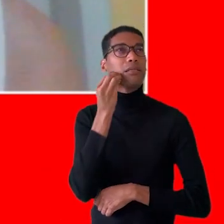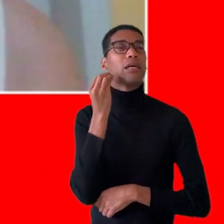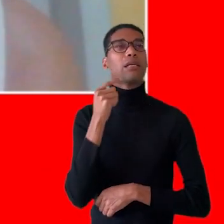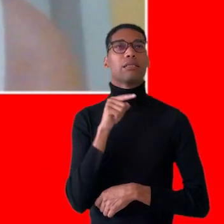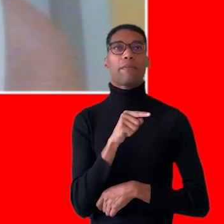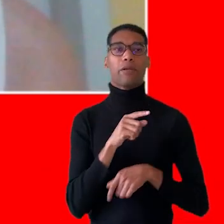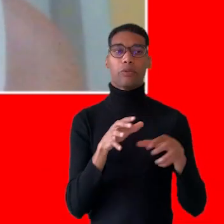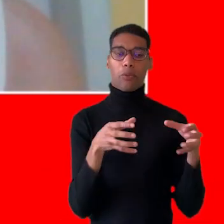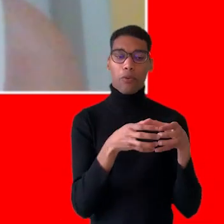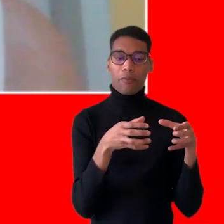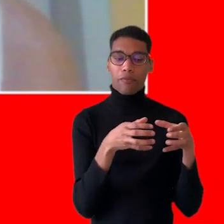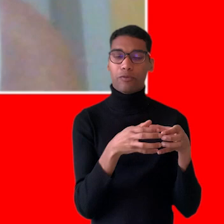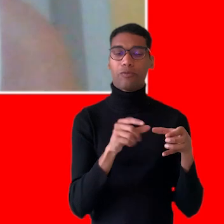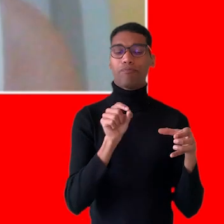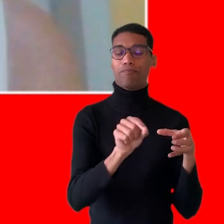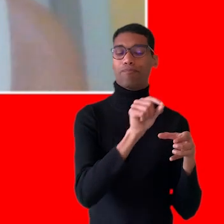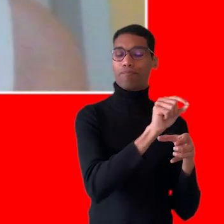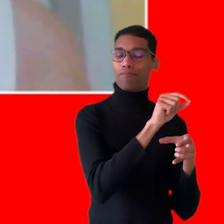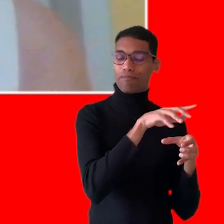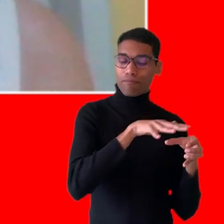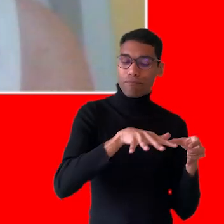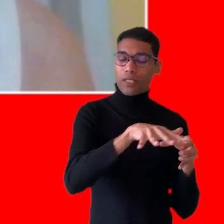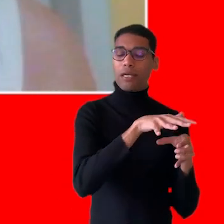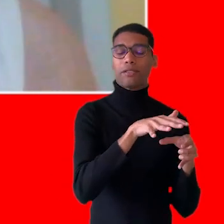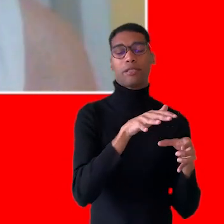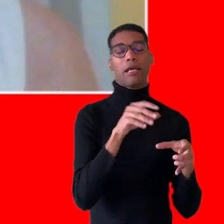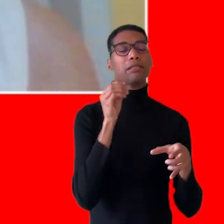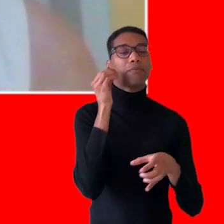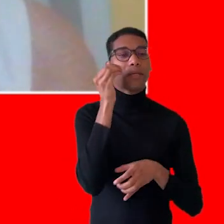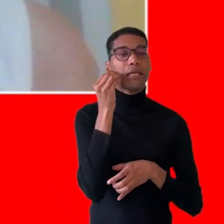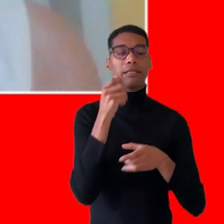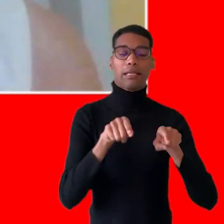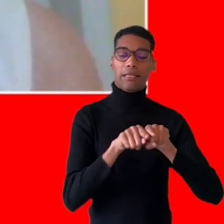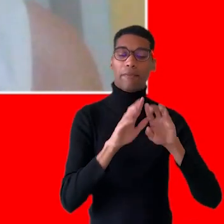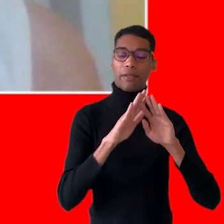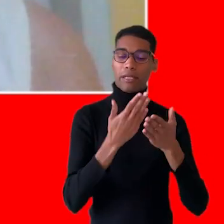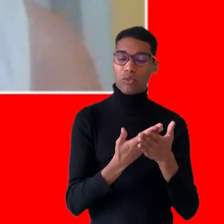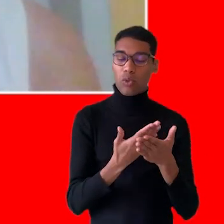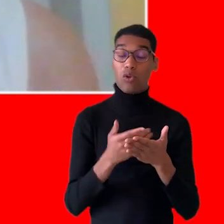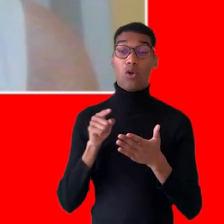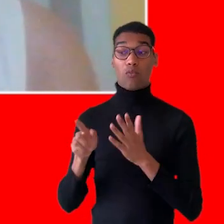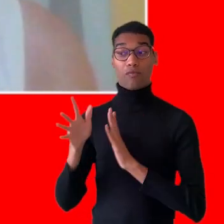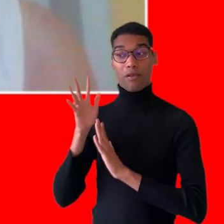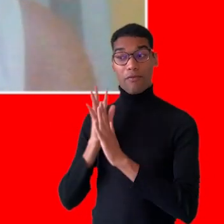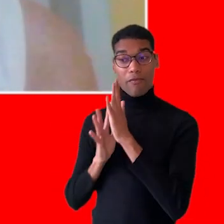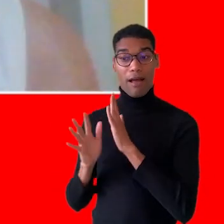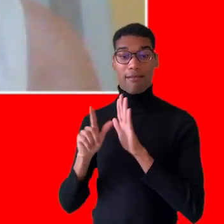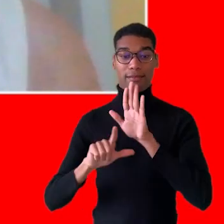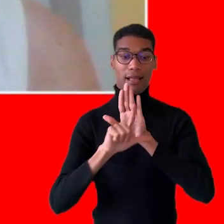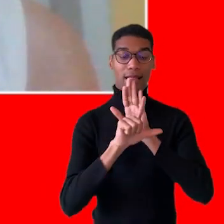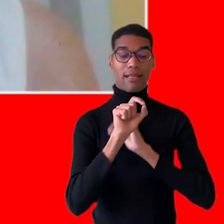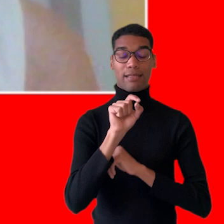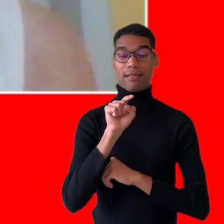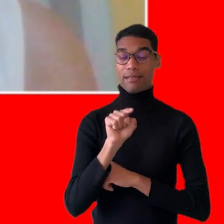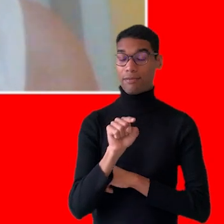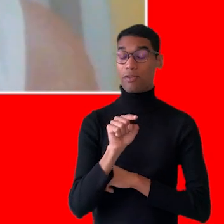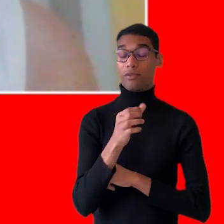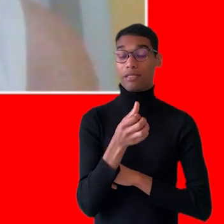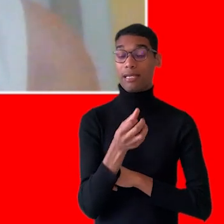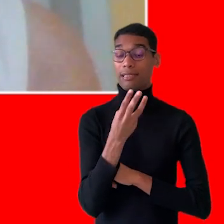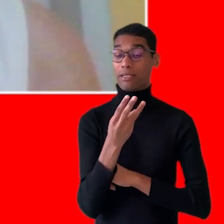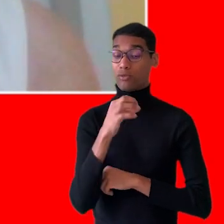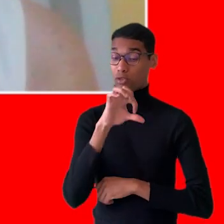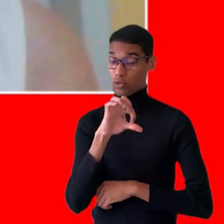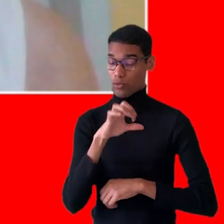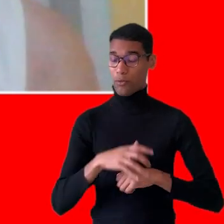experiências do Bongá na comunidade Xambá. E em escolas, né? Quando ele fala da lei, né, 10.639, né,